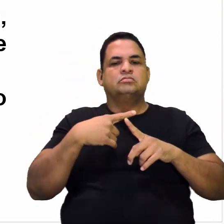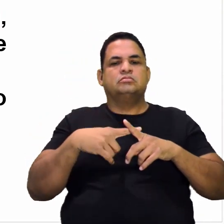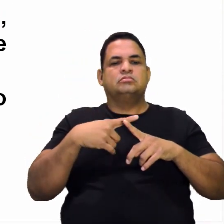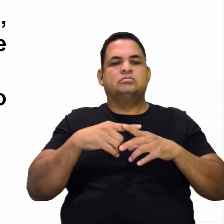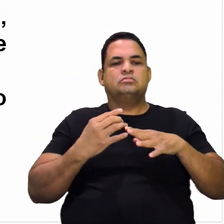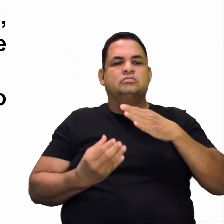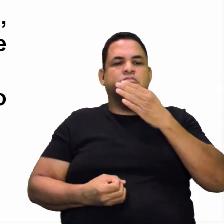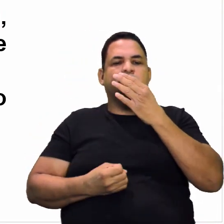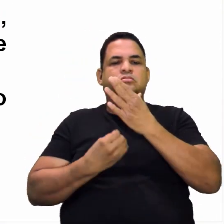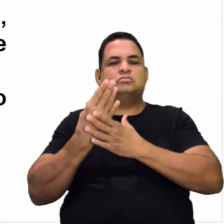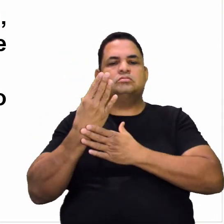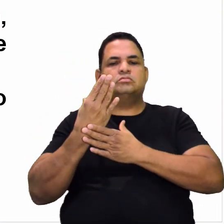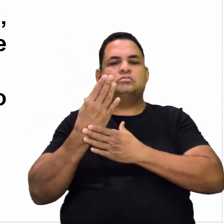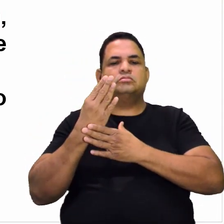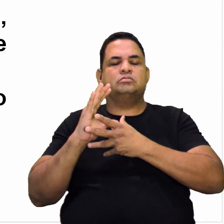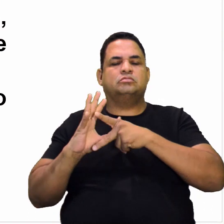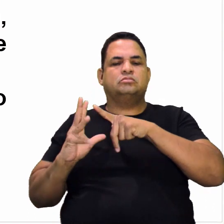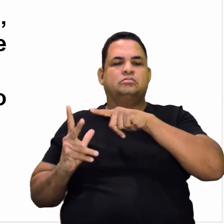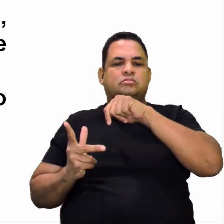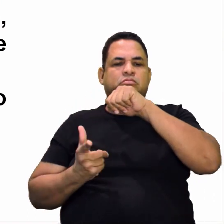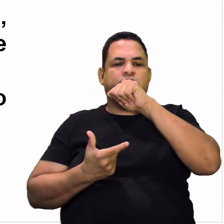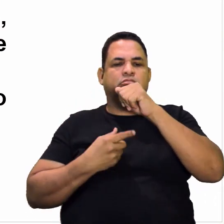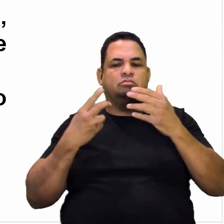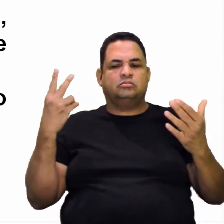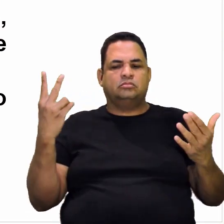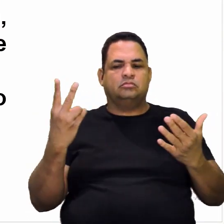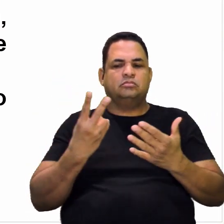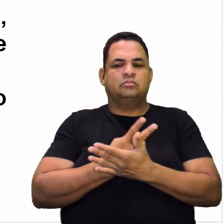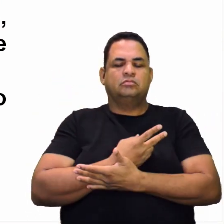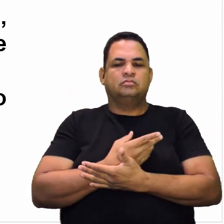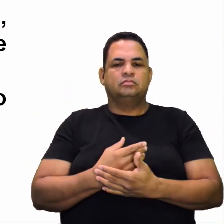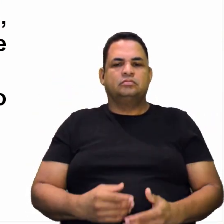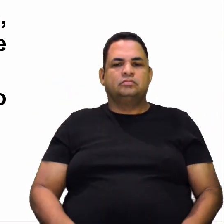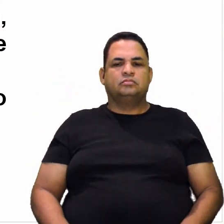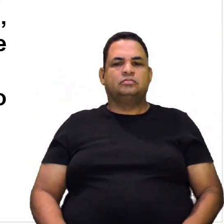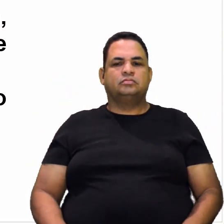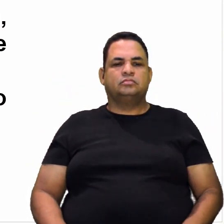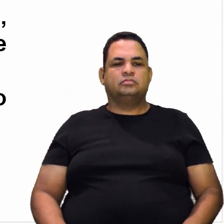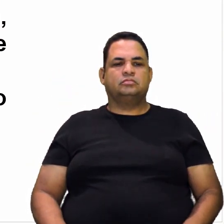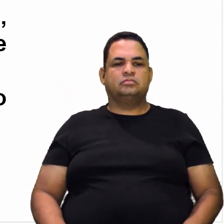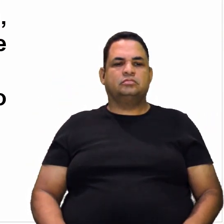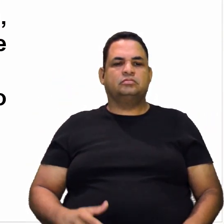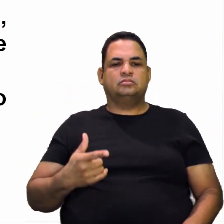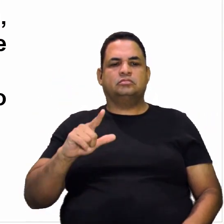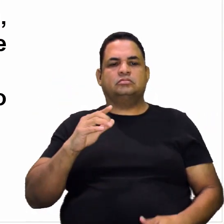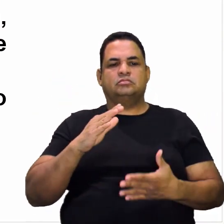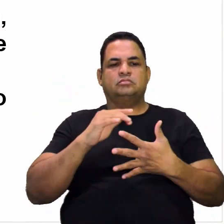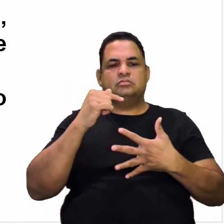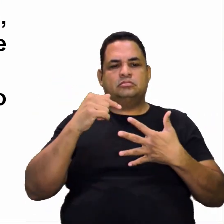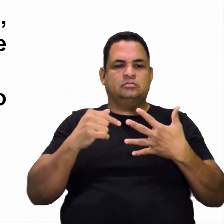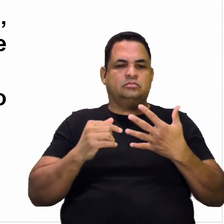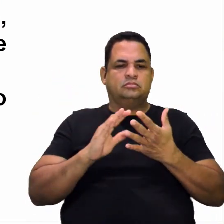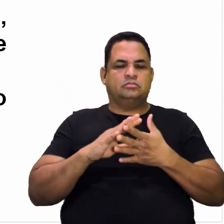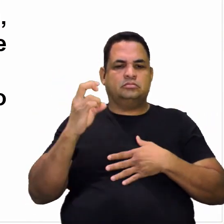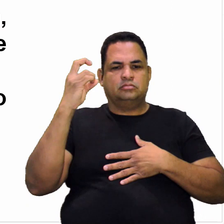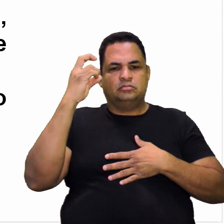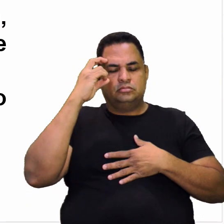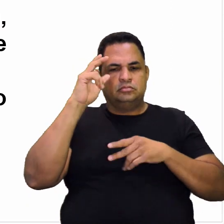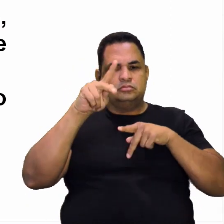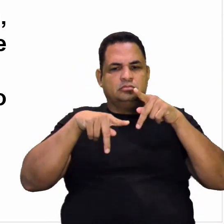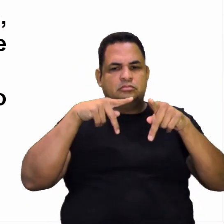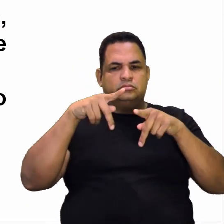a origem e funcionamento do mundo. Ademais, compõe a cultura